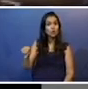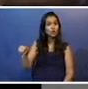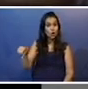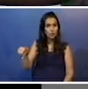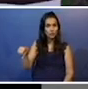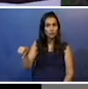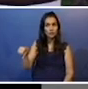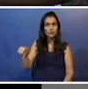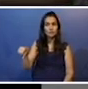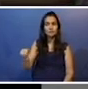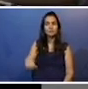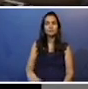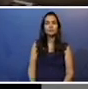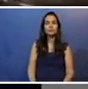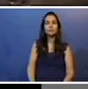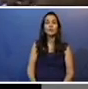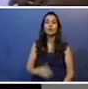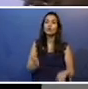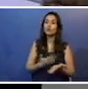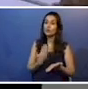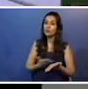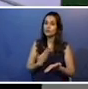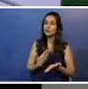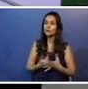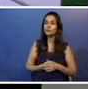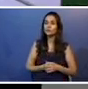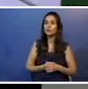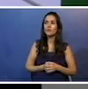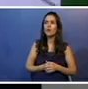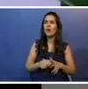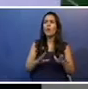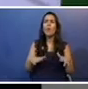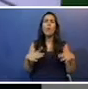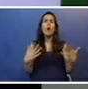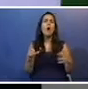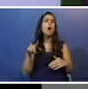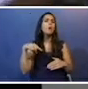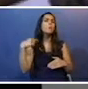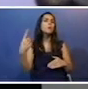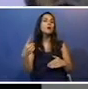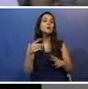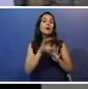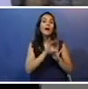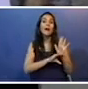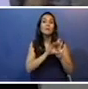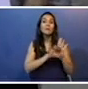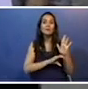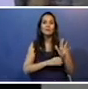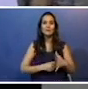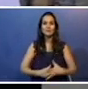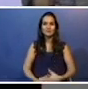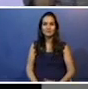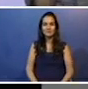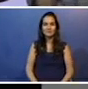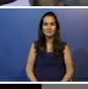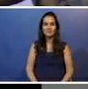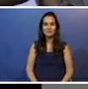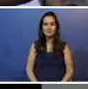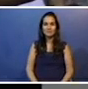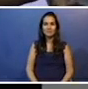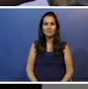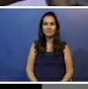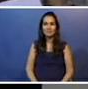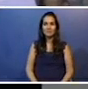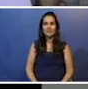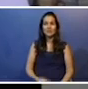29. Capítulo 29 de um livro. Qual é o próximo capítulo a ser lido? Facinho,